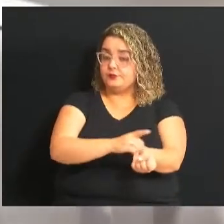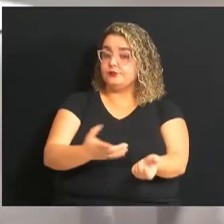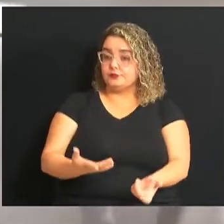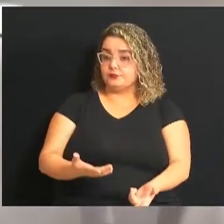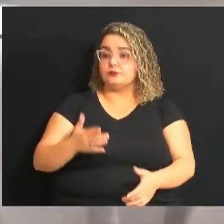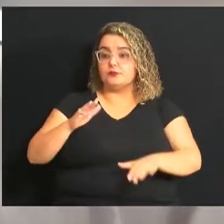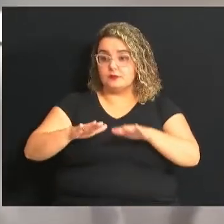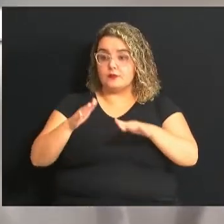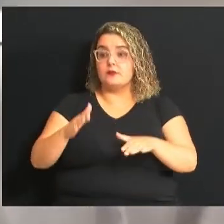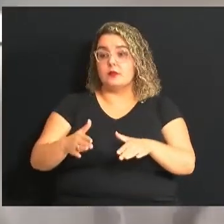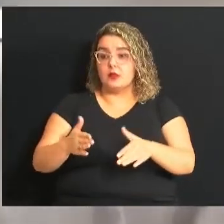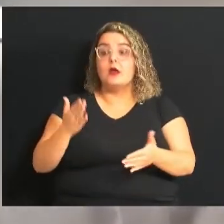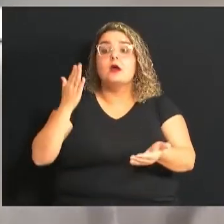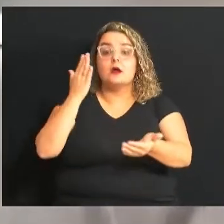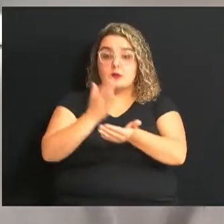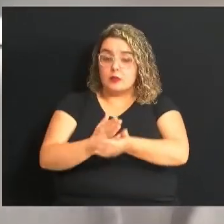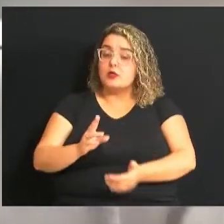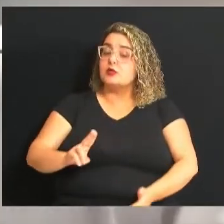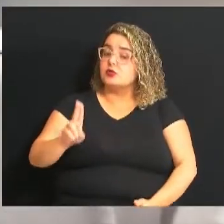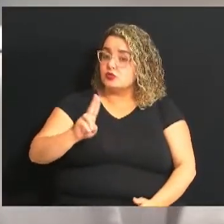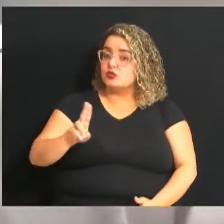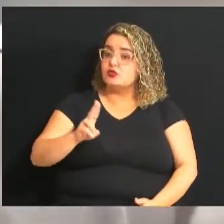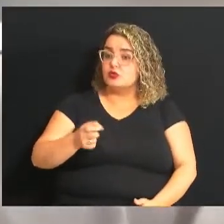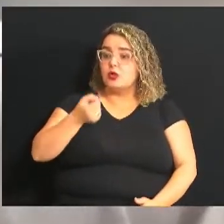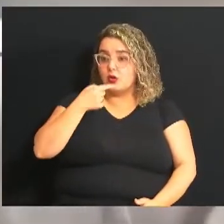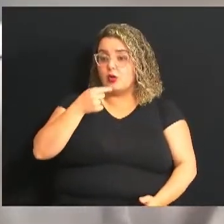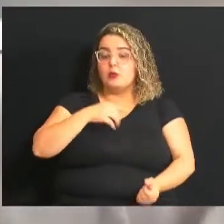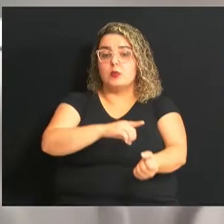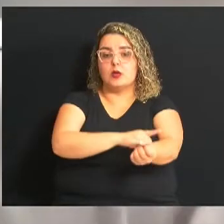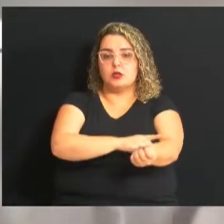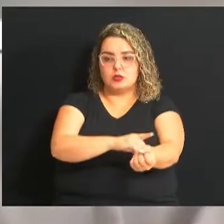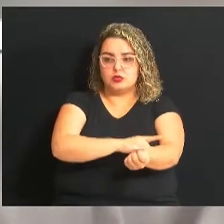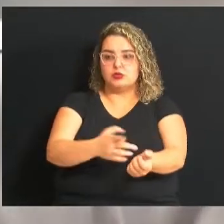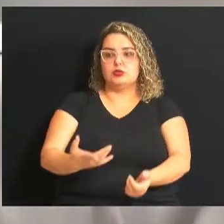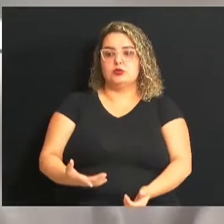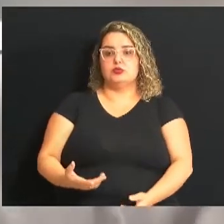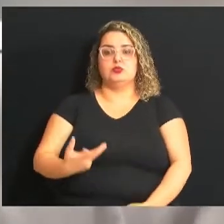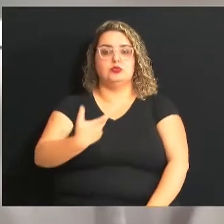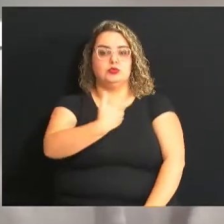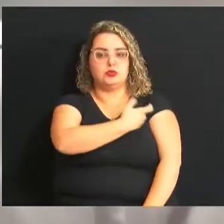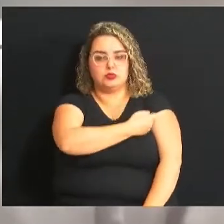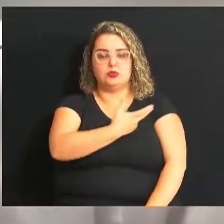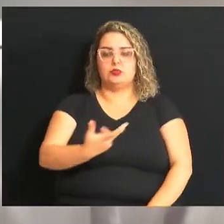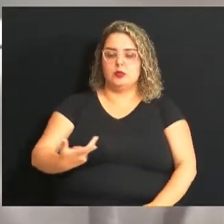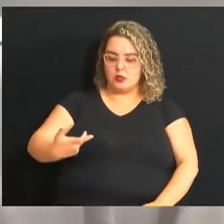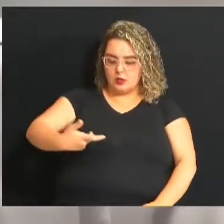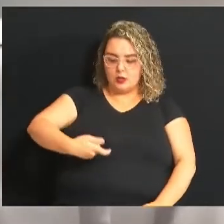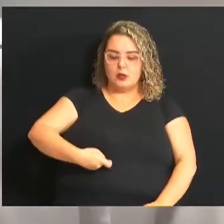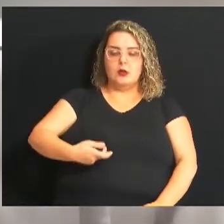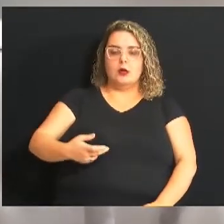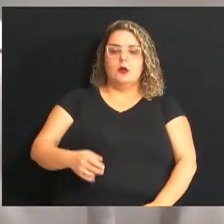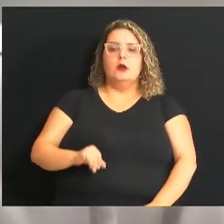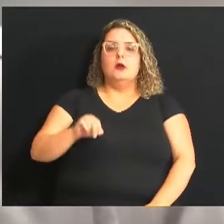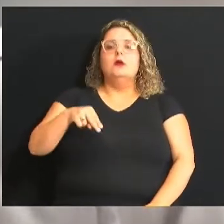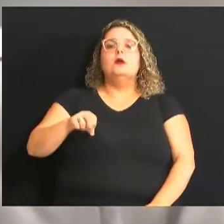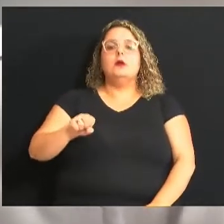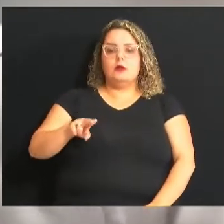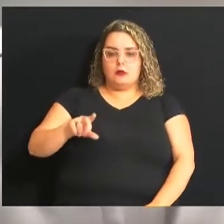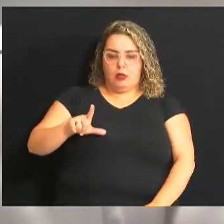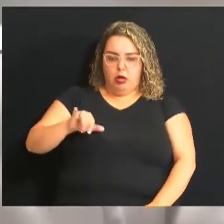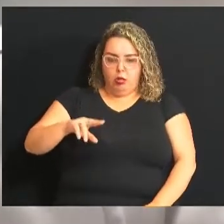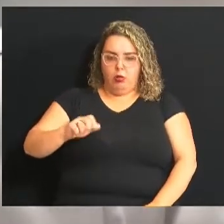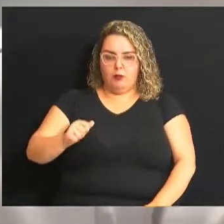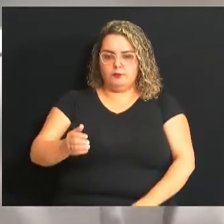até ele para de usar o seu remédio do diabetes, a sua injeção, a sua insulina, mesmo antes de ter um